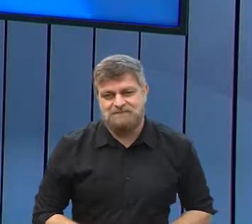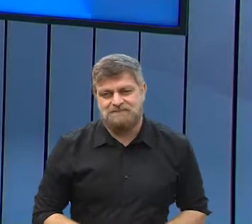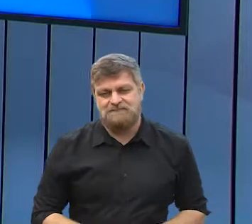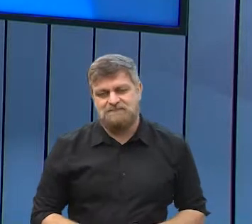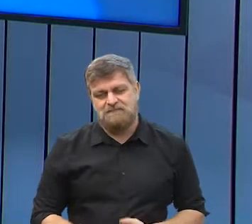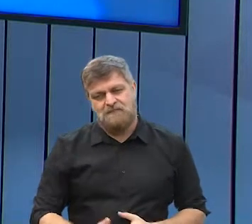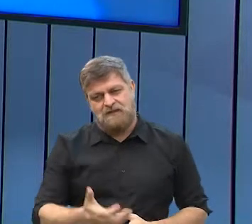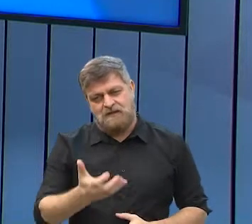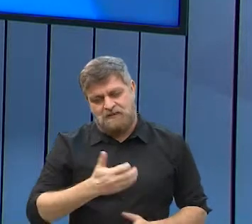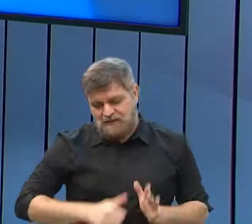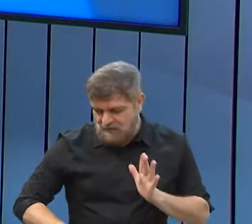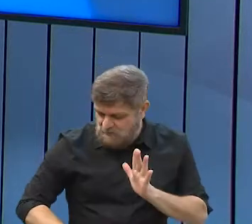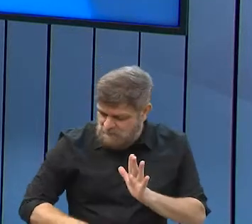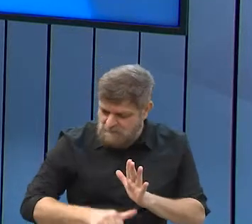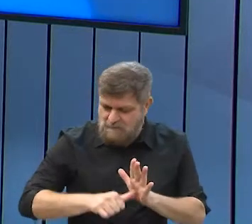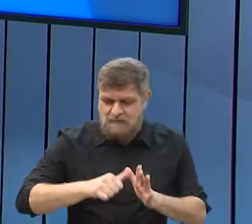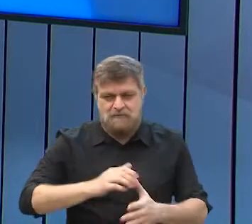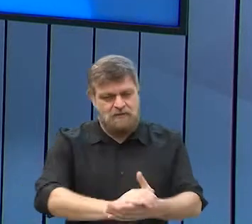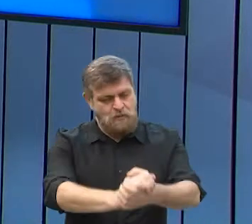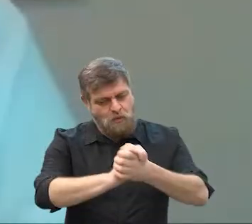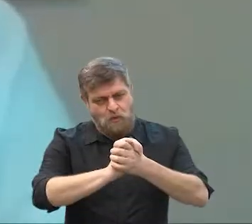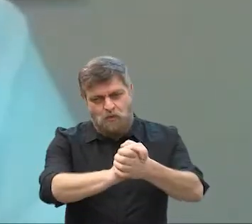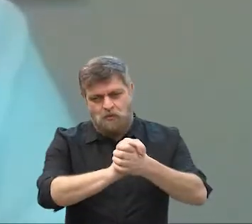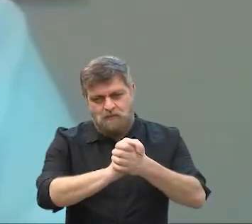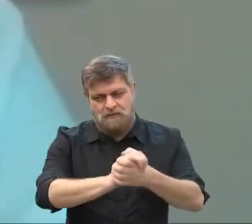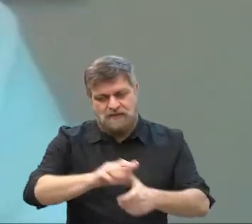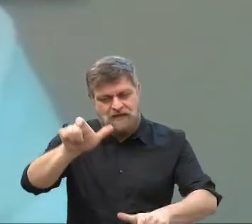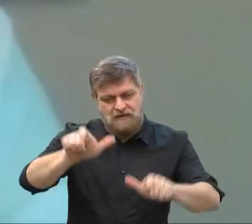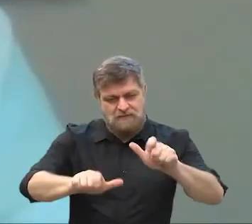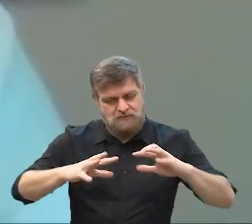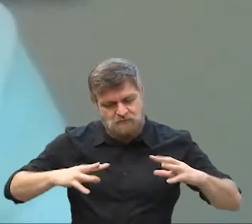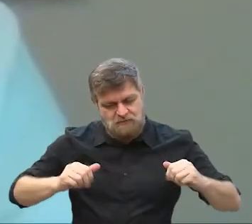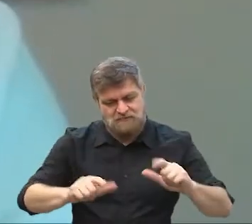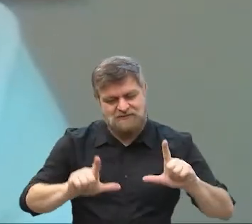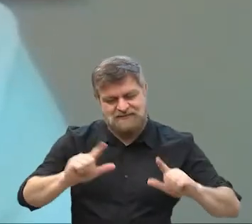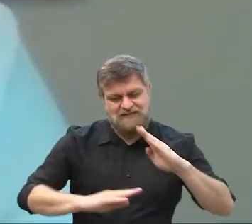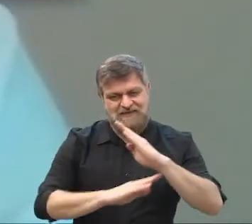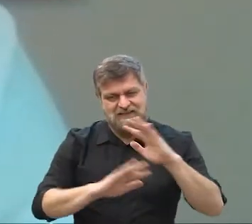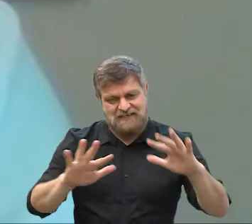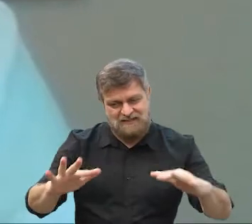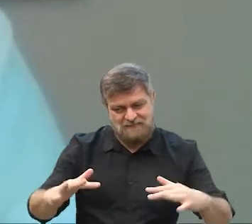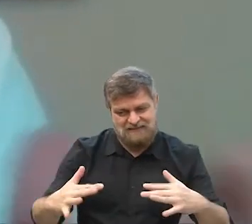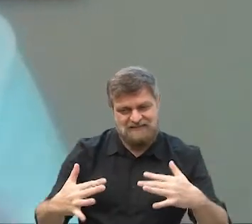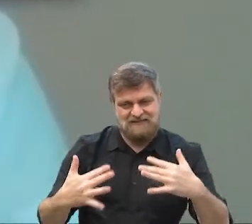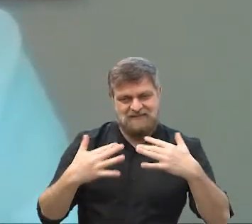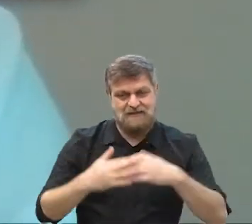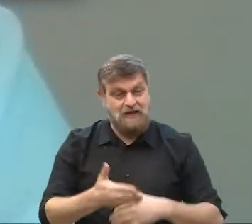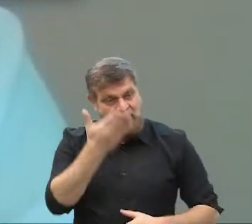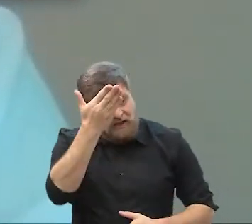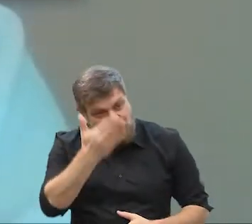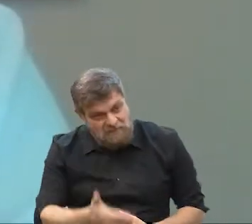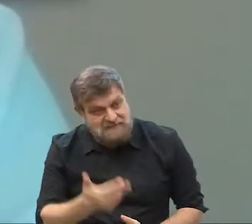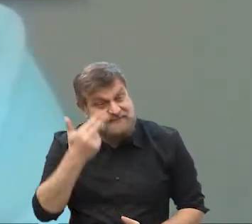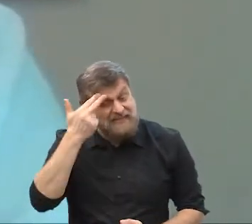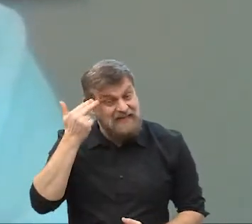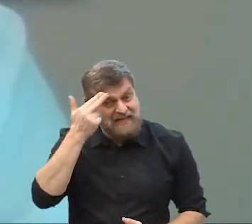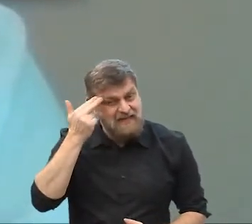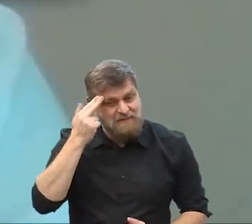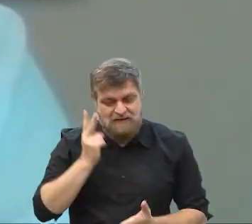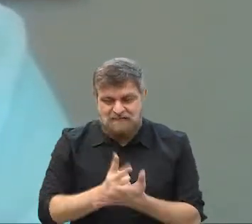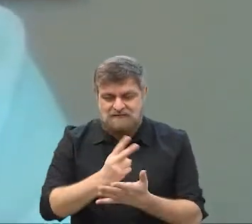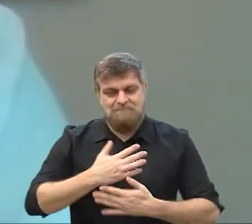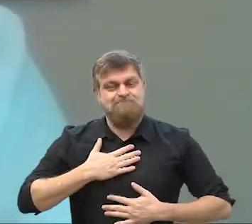Eu quero, primeiramente, cumprimentar todos os telespectadores da TV Câmara, do programa Em Pauta, você, Gabriel. Sempre